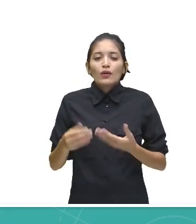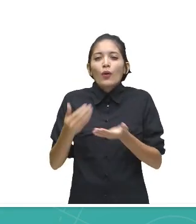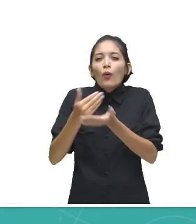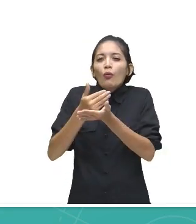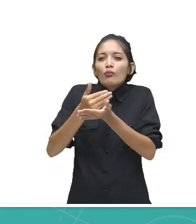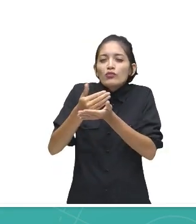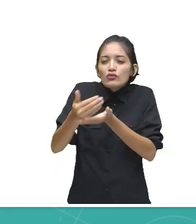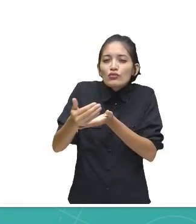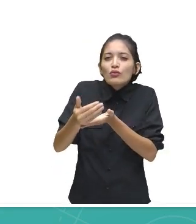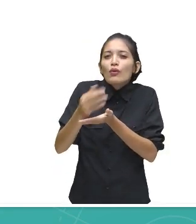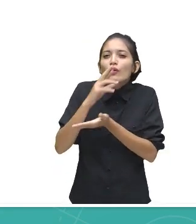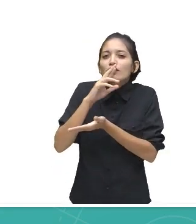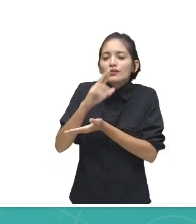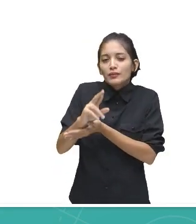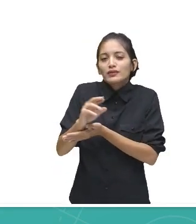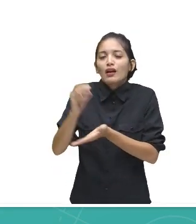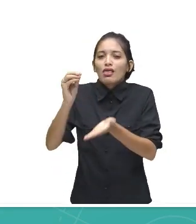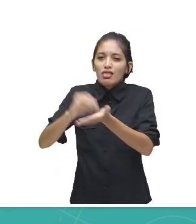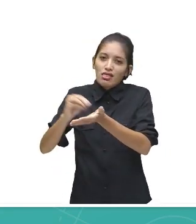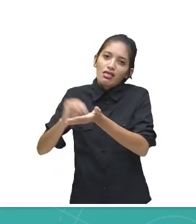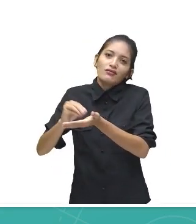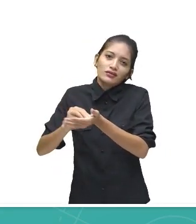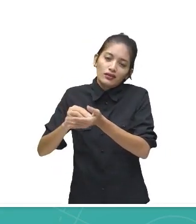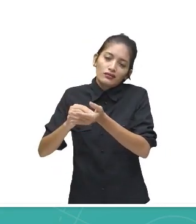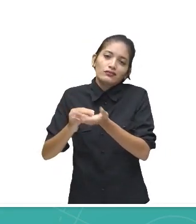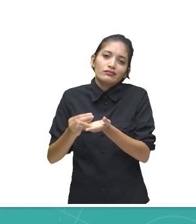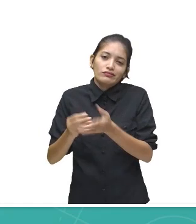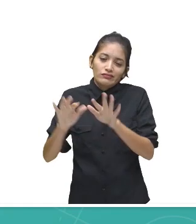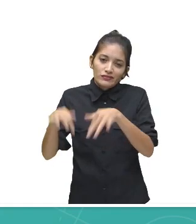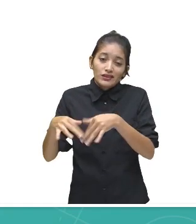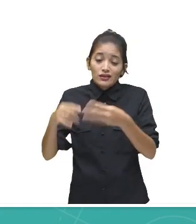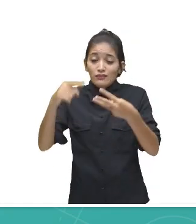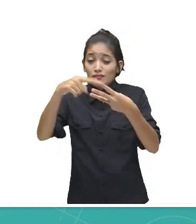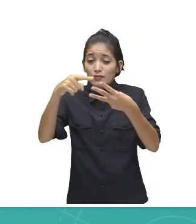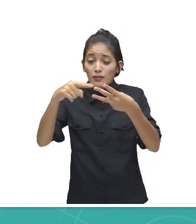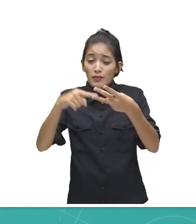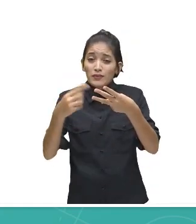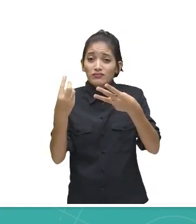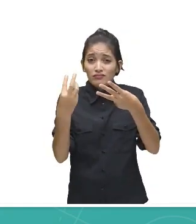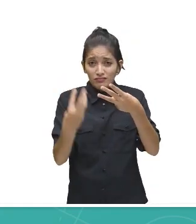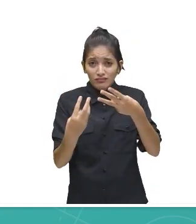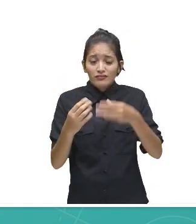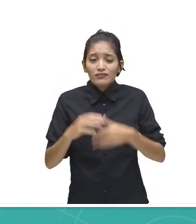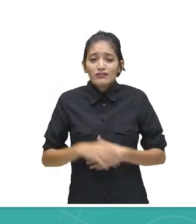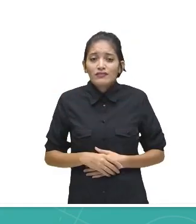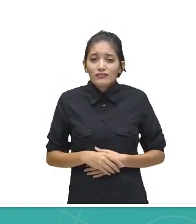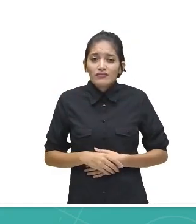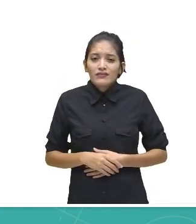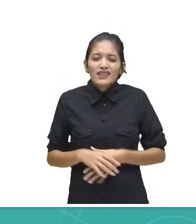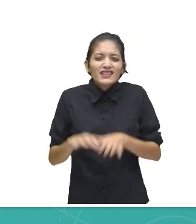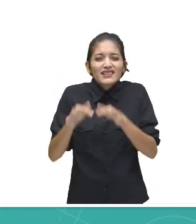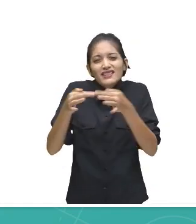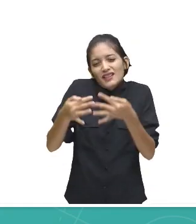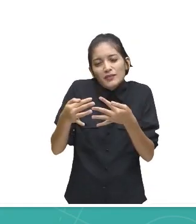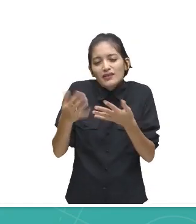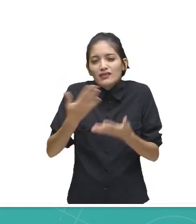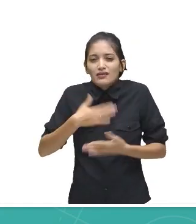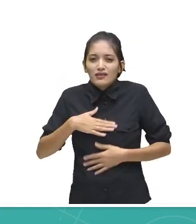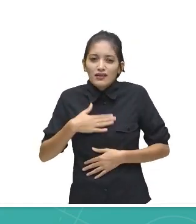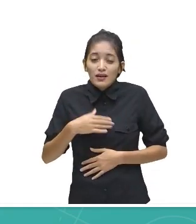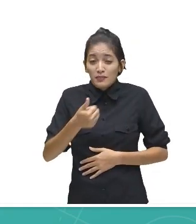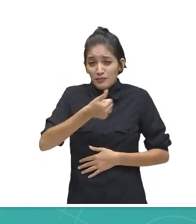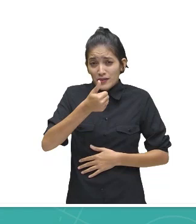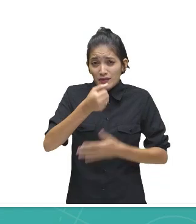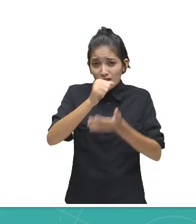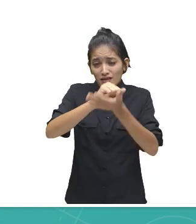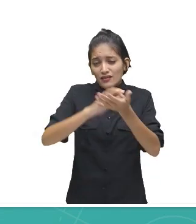a colocar a resposta, né, Igor? Tá faltando o resto da resposta aí. São três atividades e uma coisa assim bem tranquila, né? Primeira